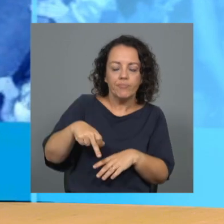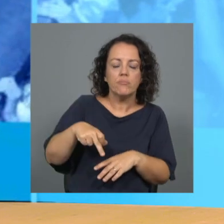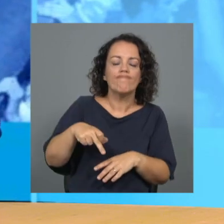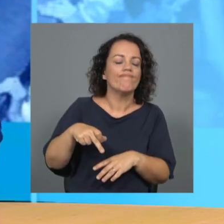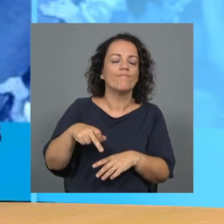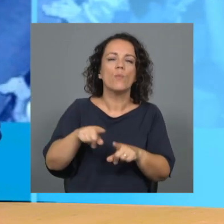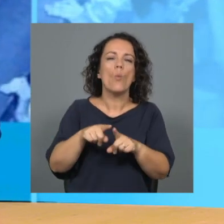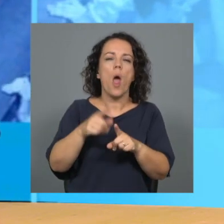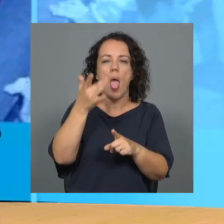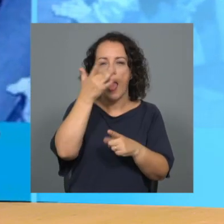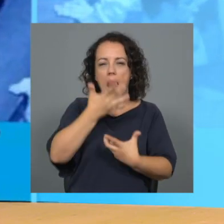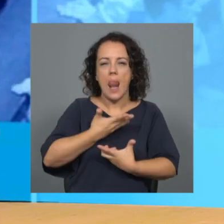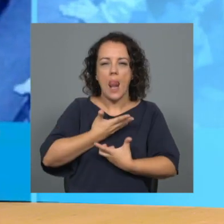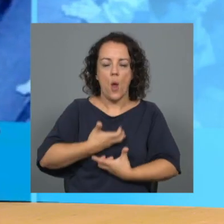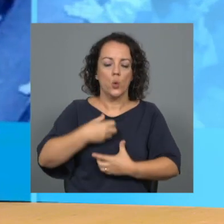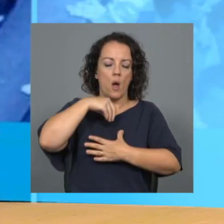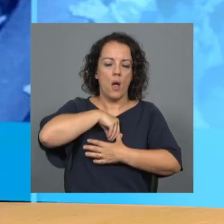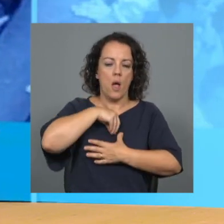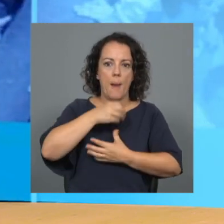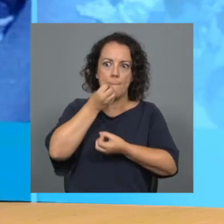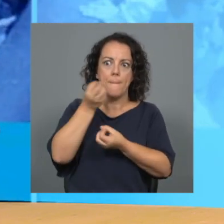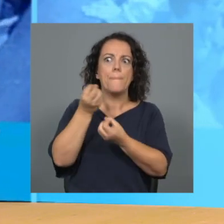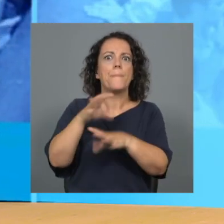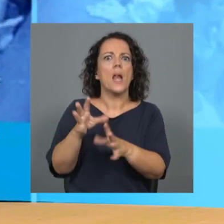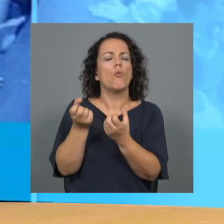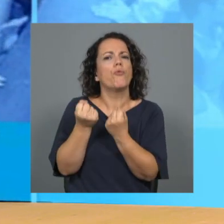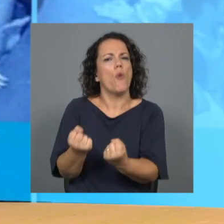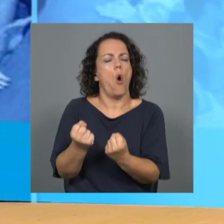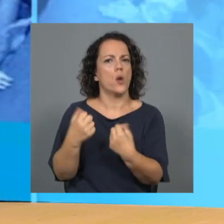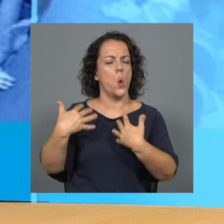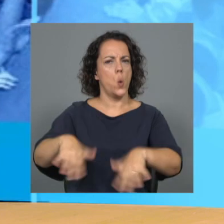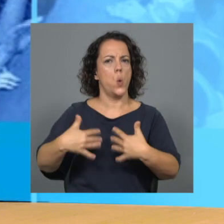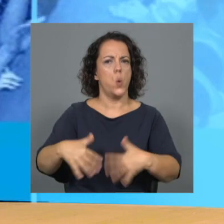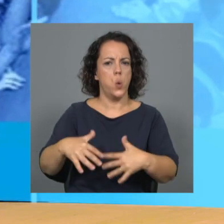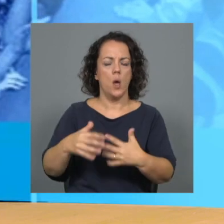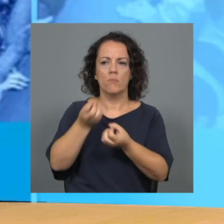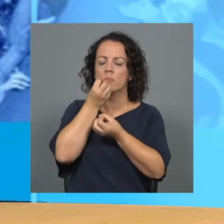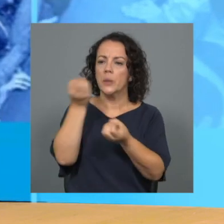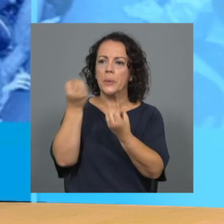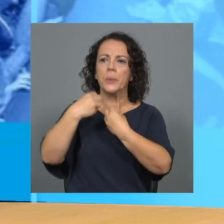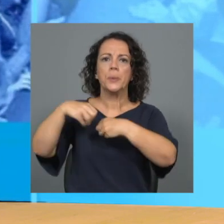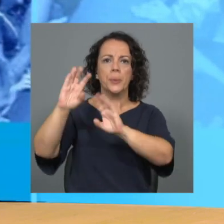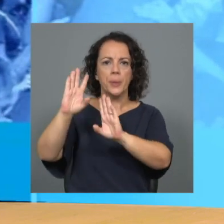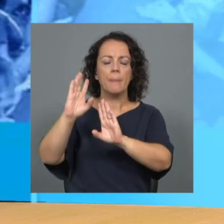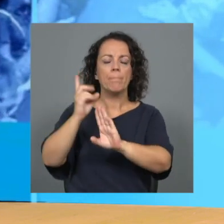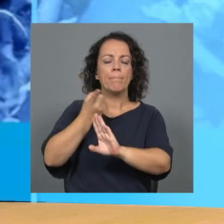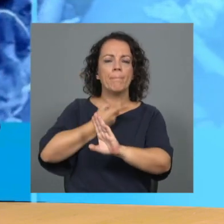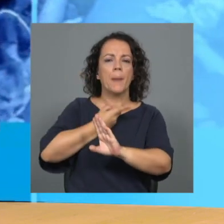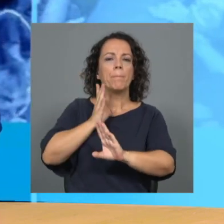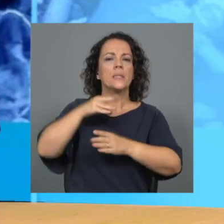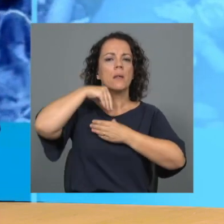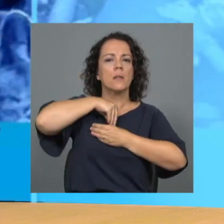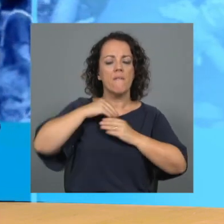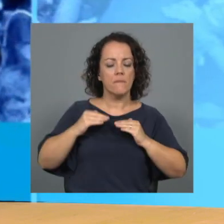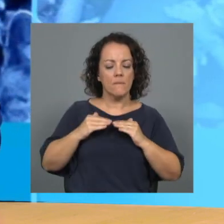luto não é uma reação emocional, portanto, é uma perda significativa. A pessoa acaba por ter essa perda e tem que passar por determinadas fases, não é? A